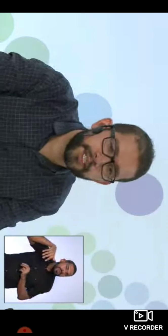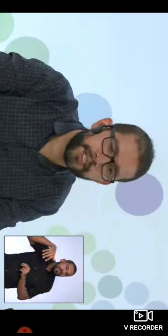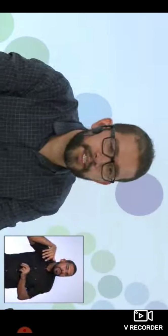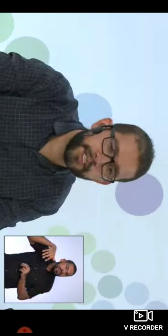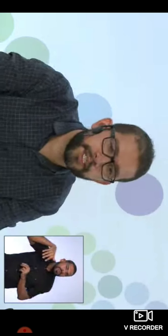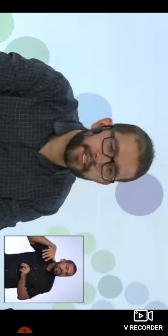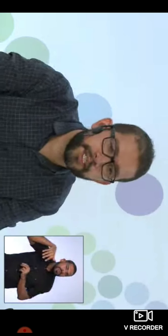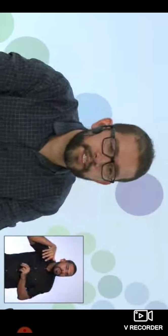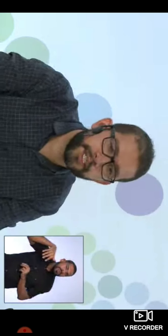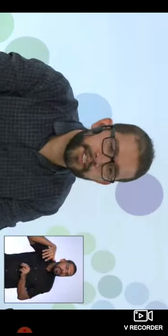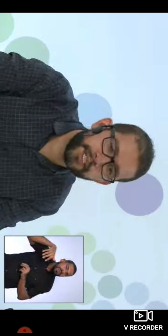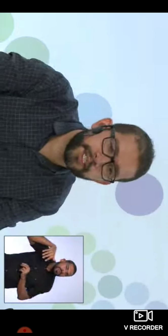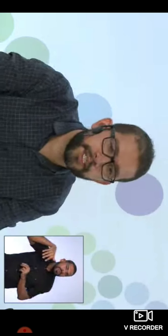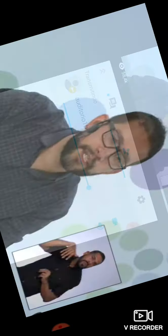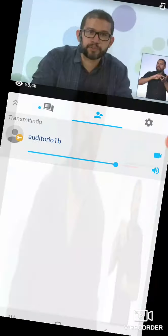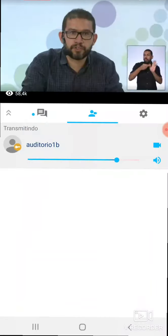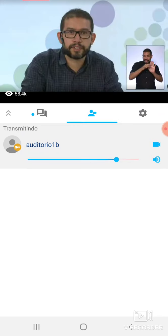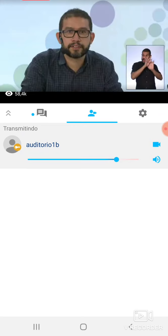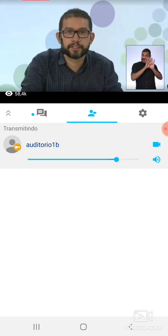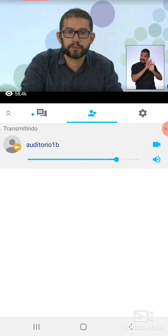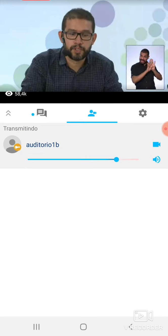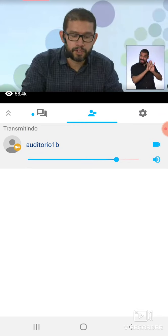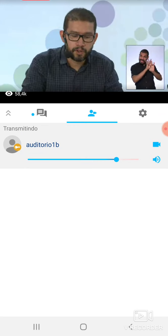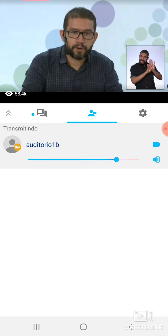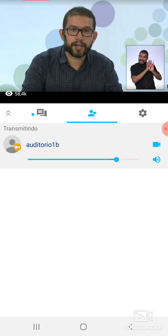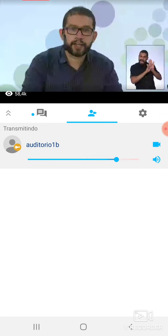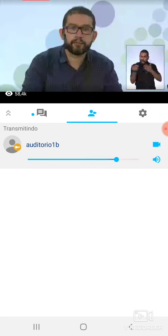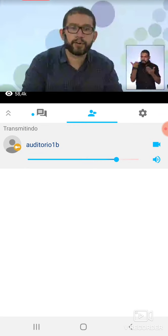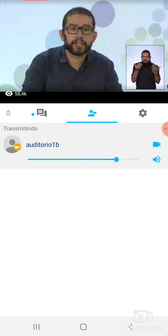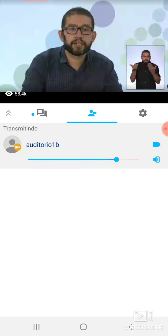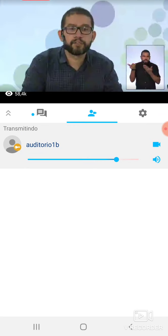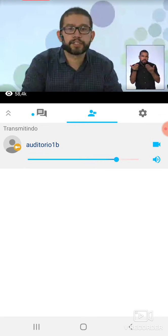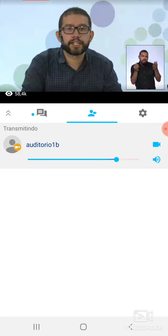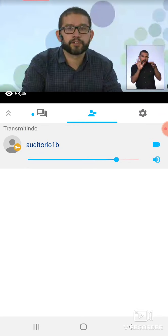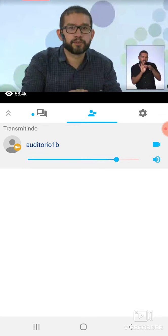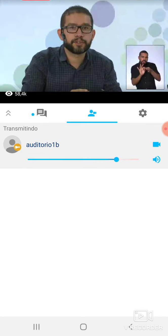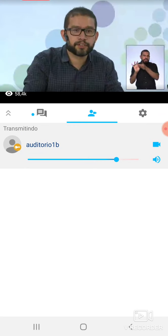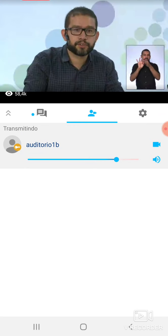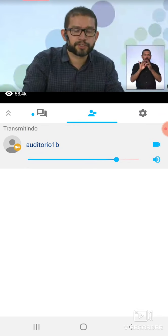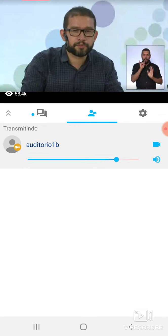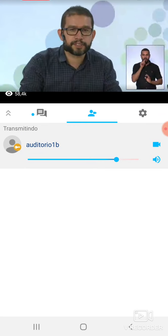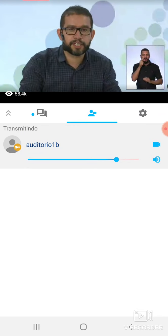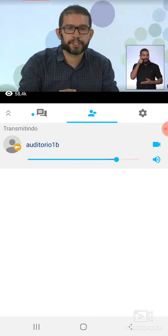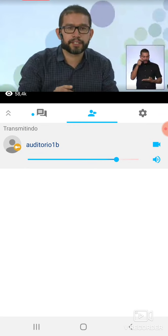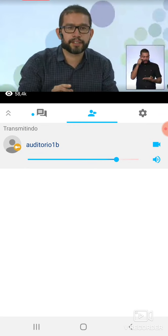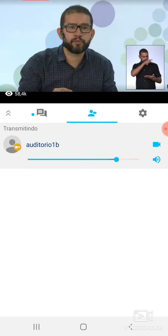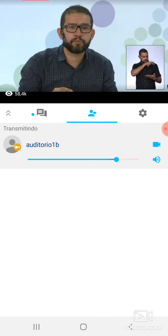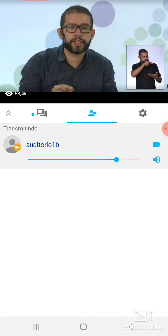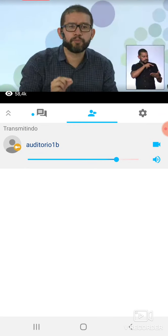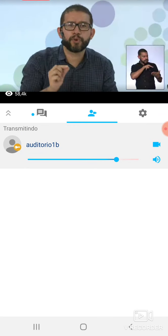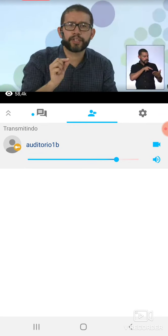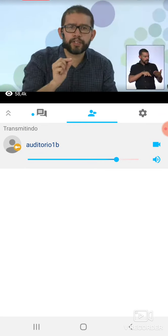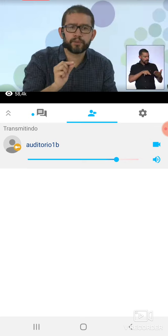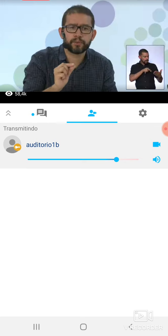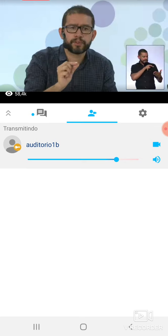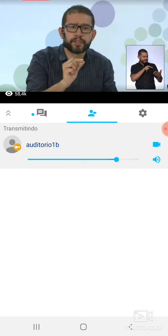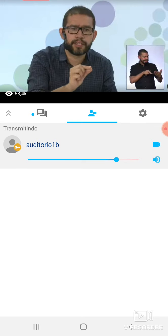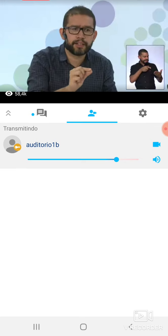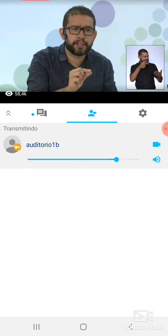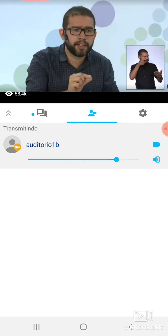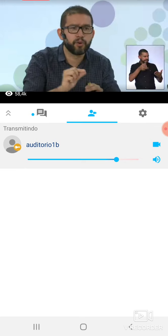seria intertextualidade? São os textos conversando. Aquela hora que você está lendo um texto e você percebe que tem um